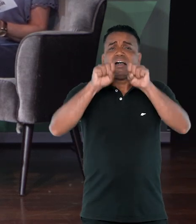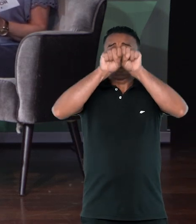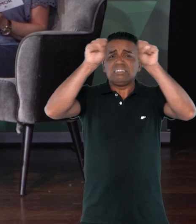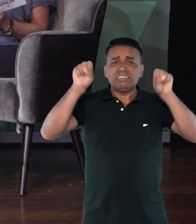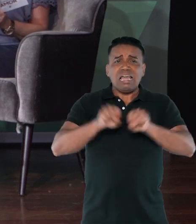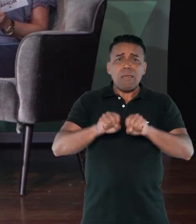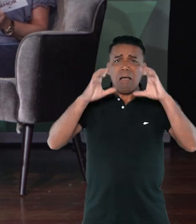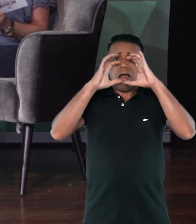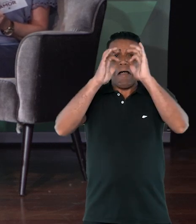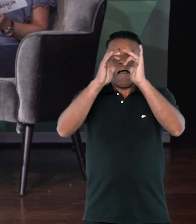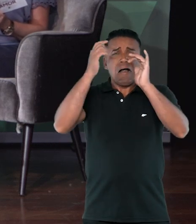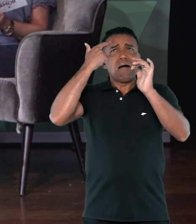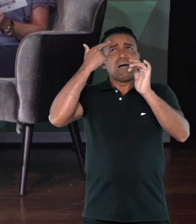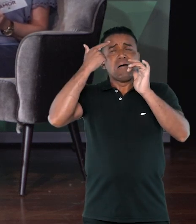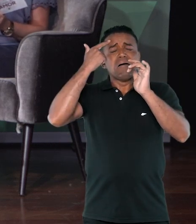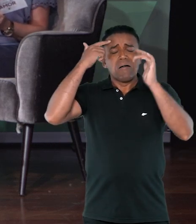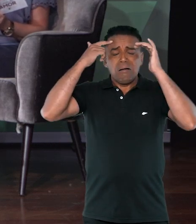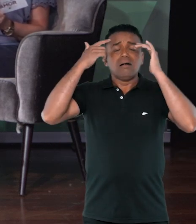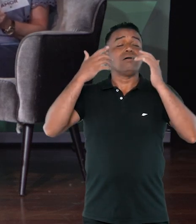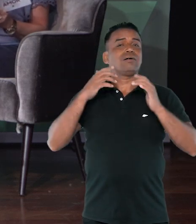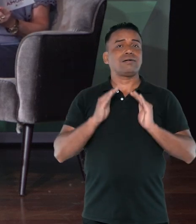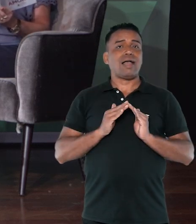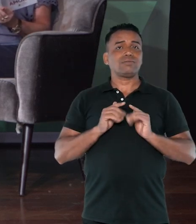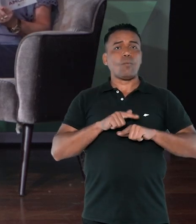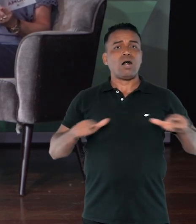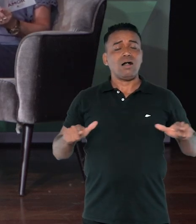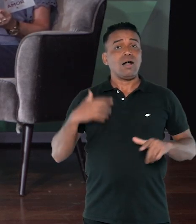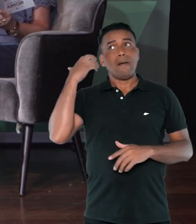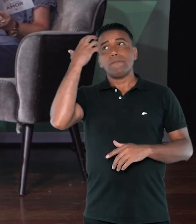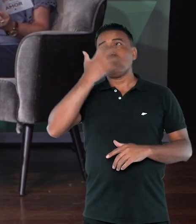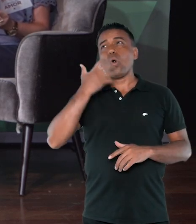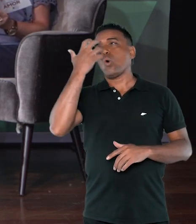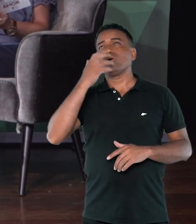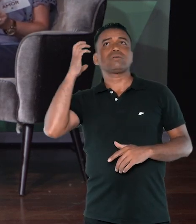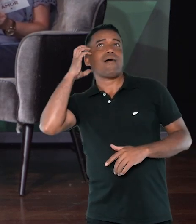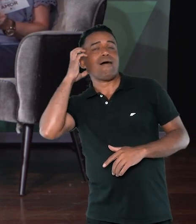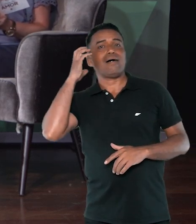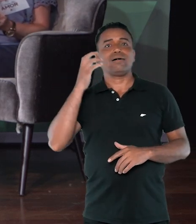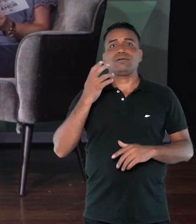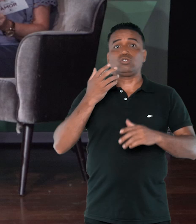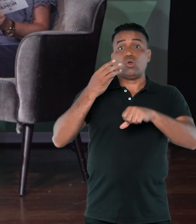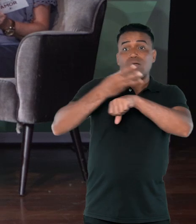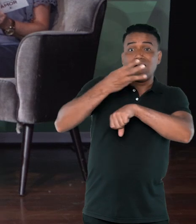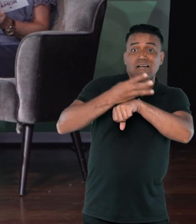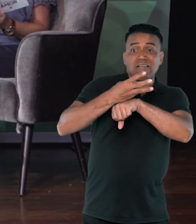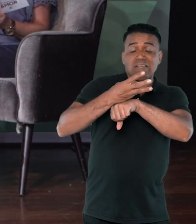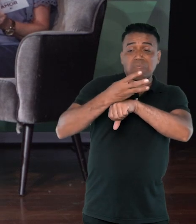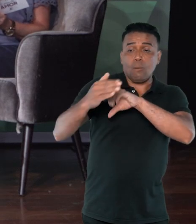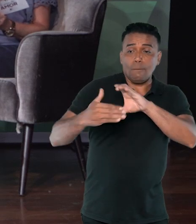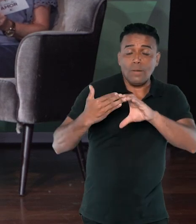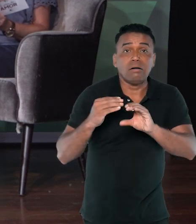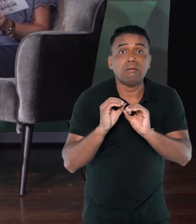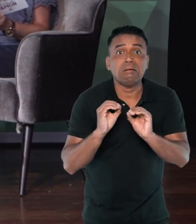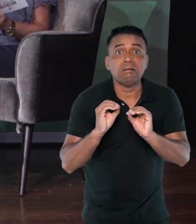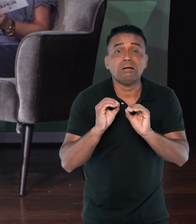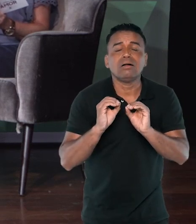doutor. Coração, pulmão, dedo mindinho, sistema nervoso central. Dói a casa vazia, a música chorada